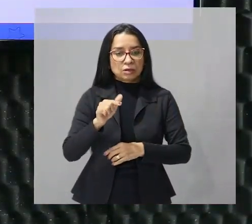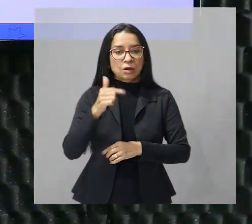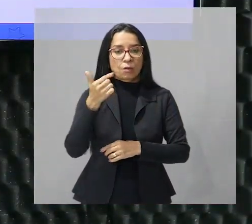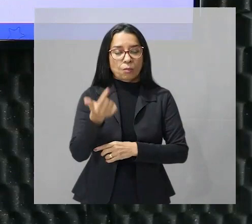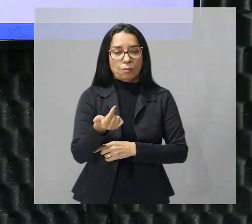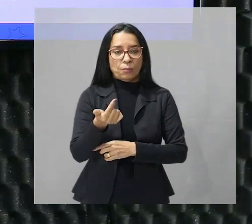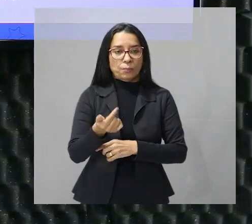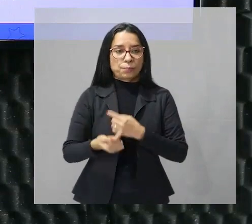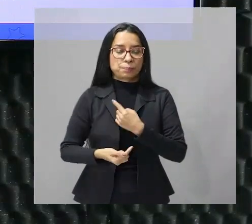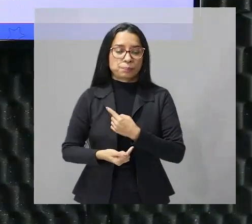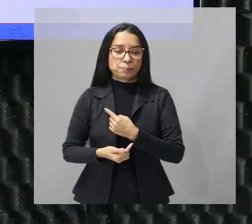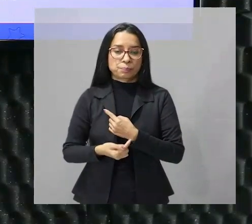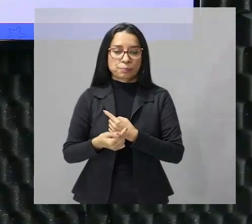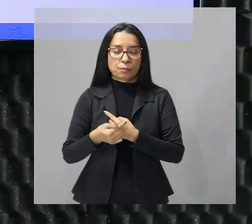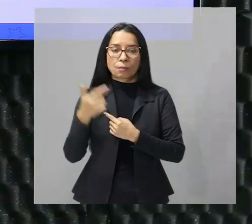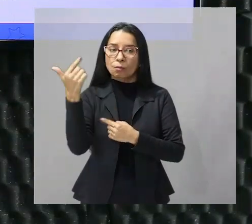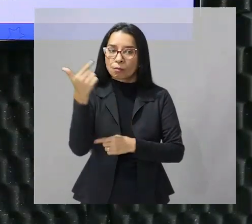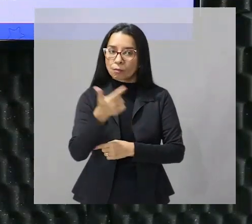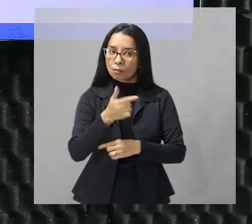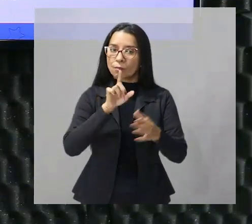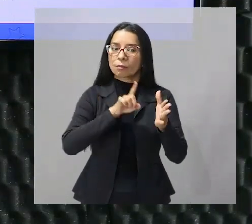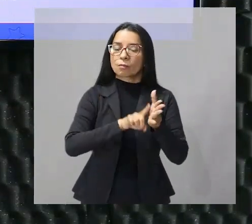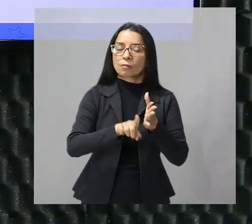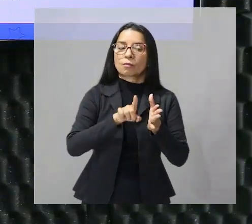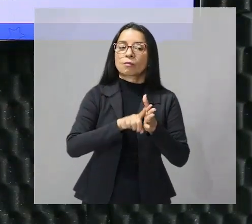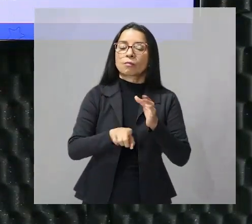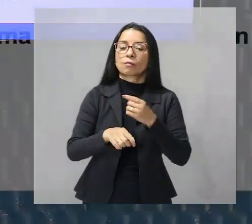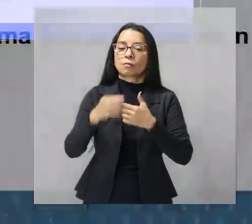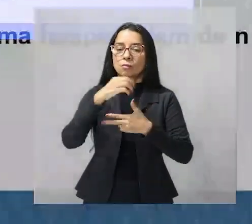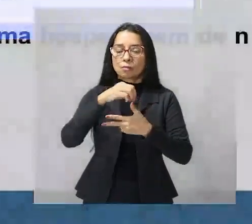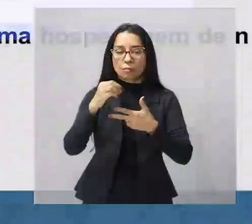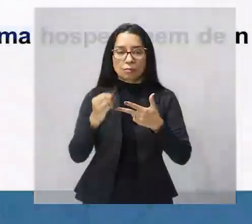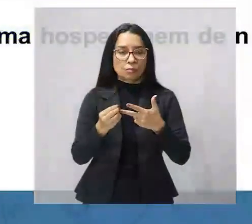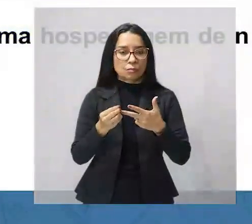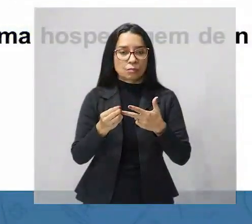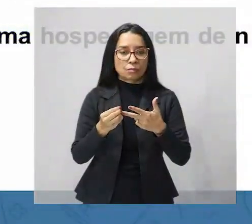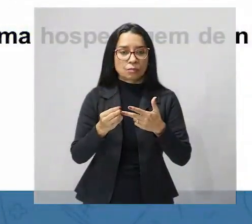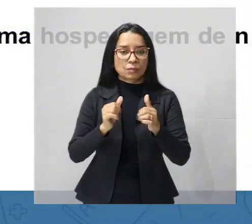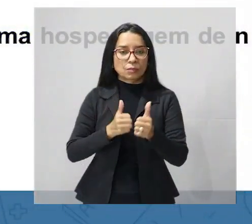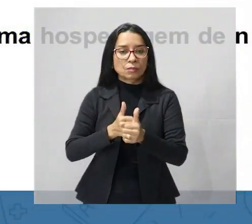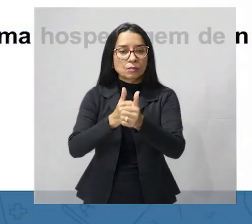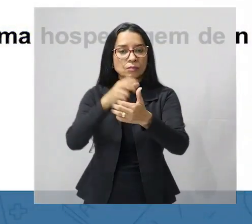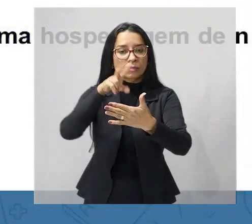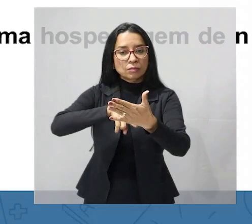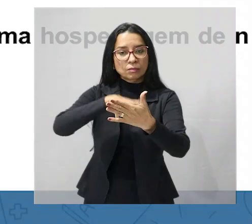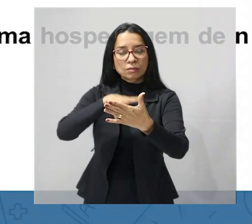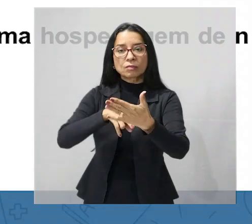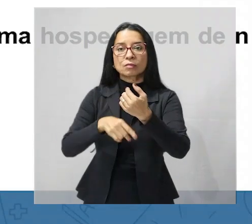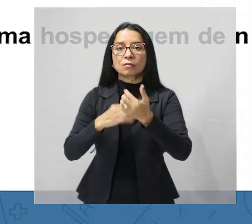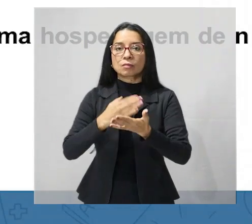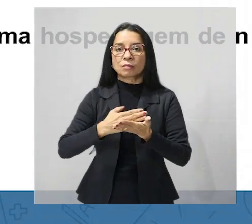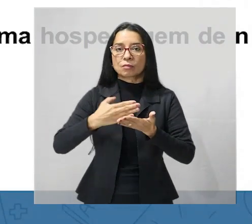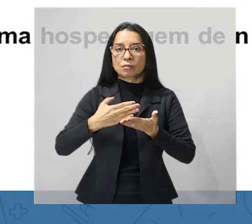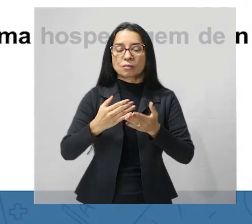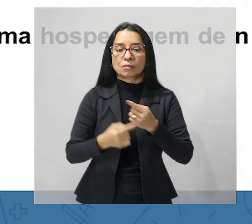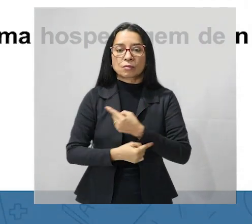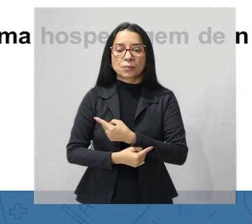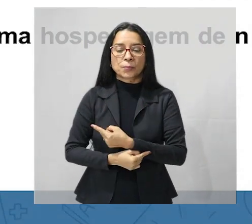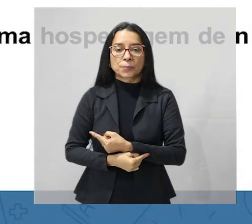passar para a próxima. Próxima questão, questão do Enem. Acompanhe a leitura comigo, tá? Vamos começar.